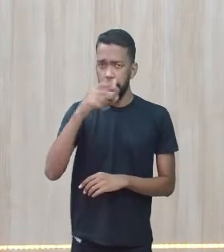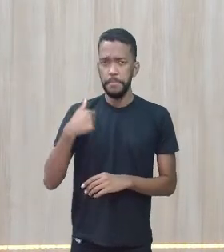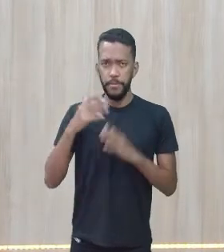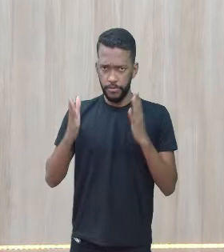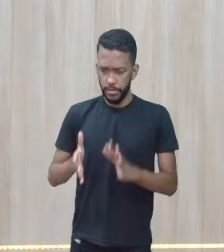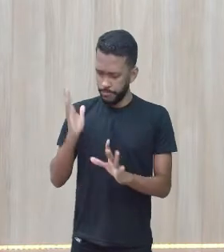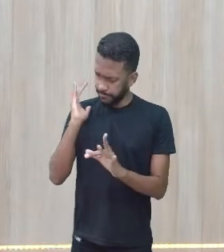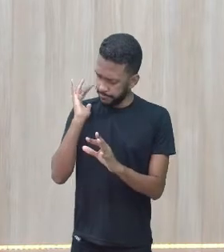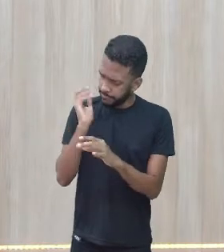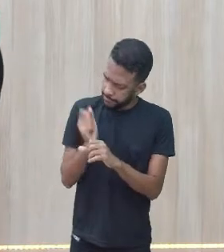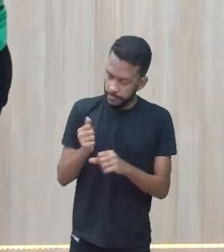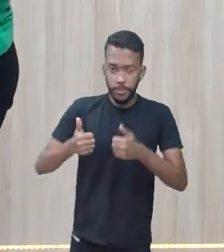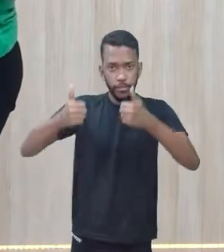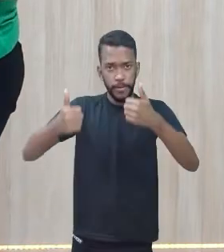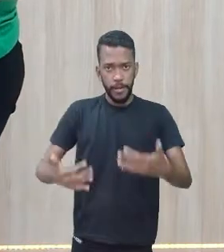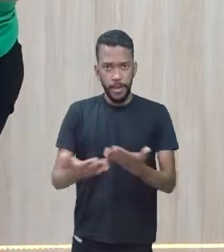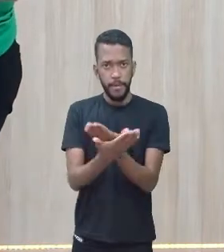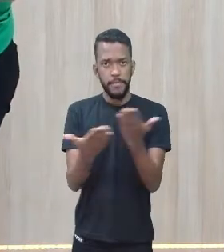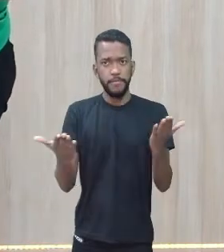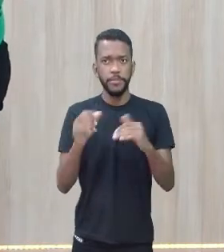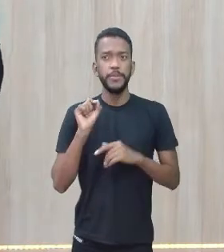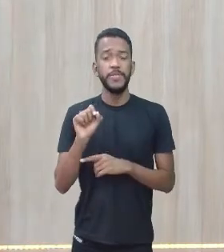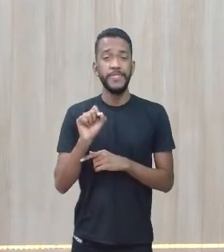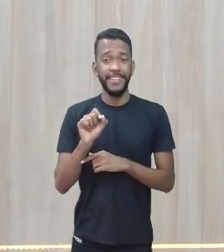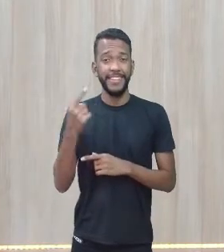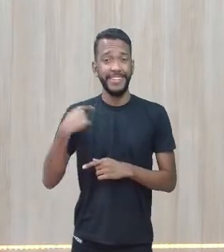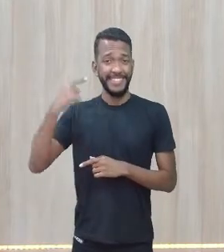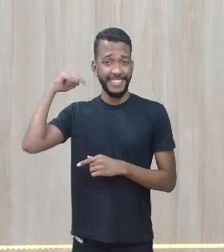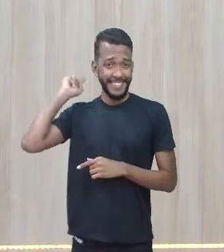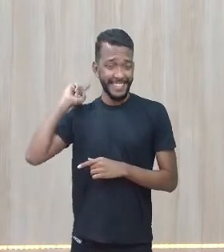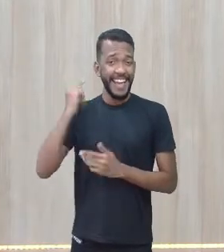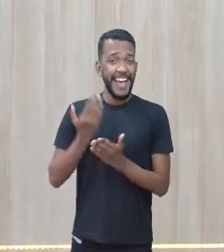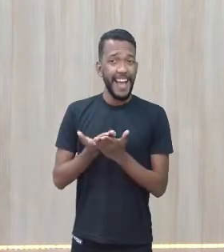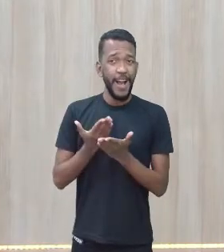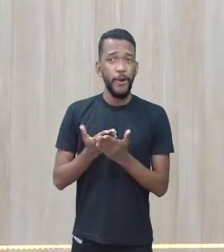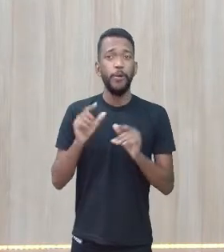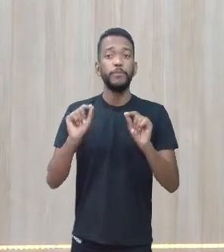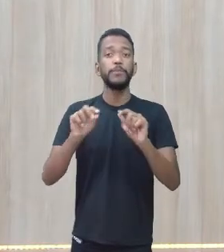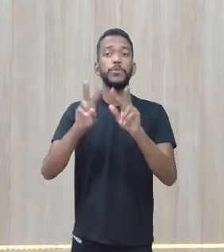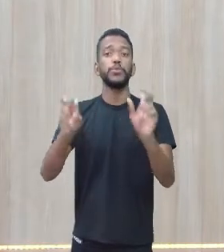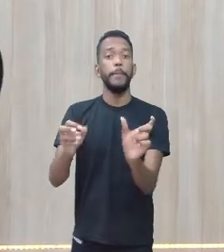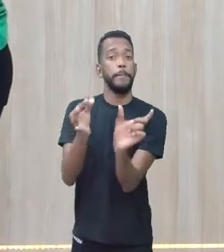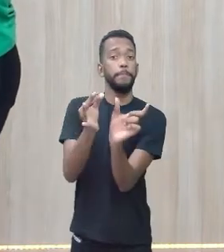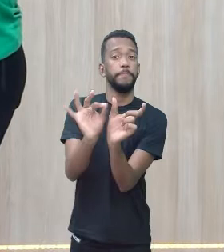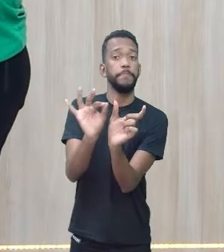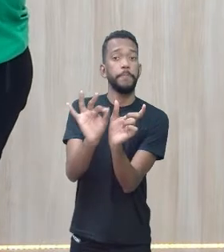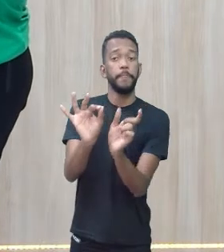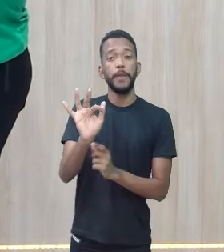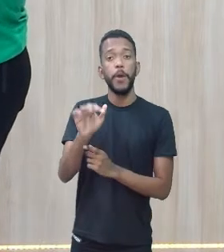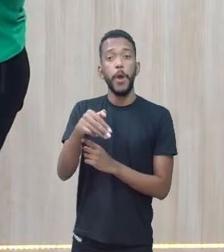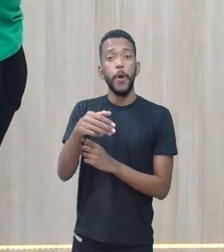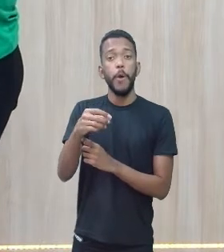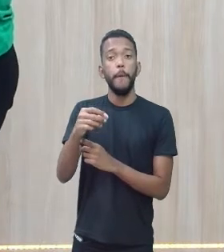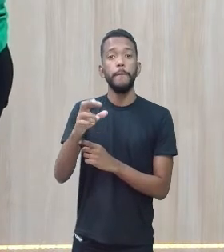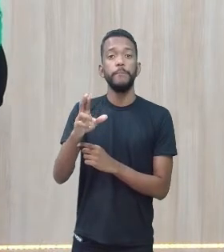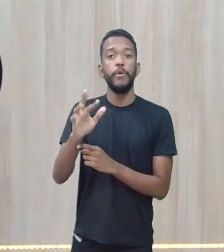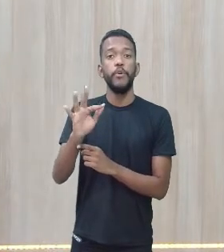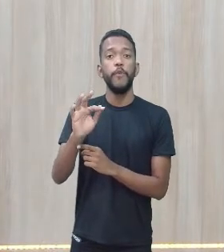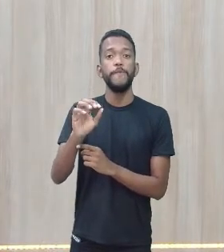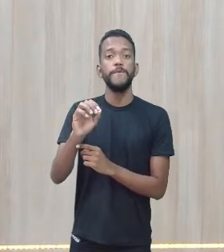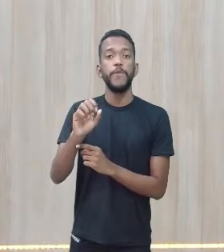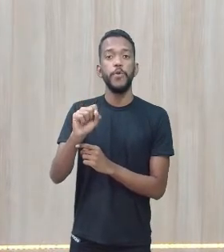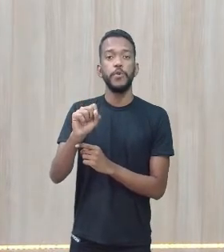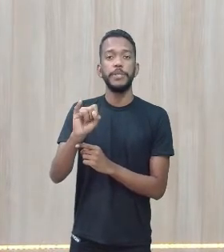vocês nas outras aulas que a morfossintaxe, ela estuda, não é, a estrutura